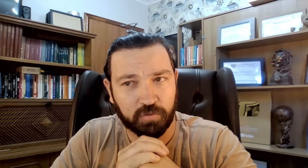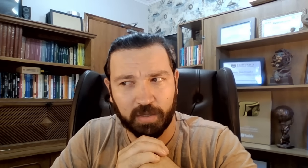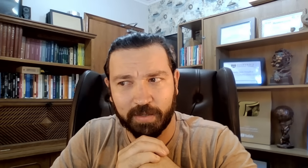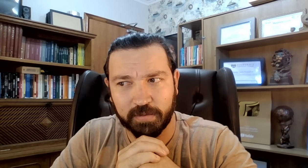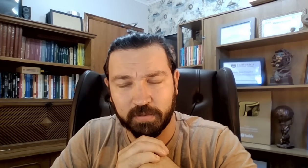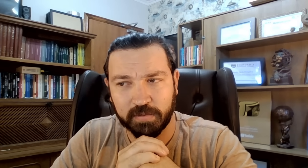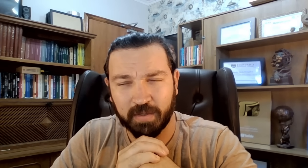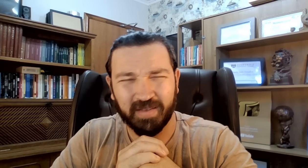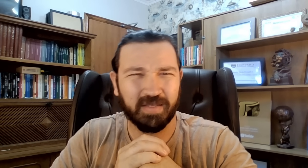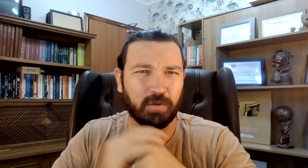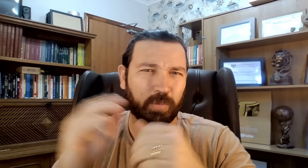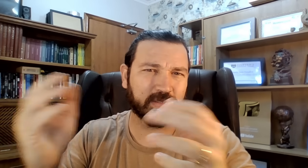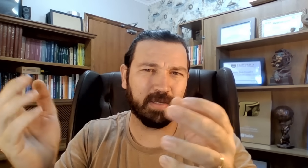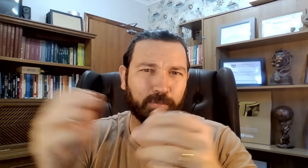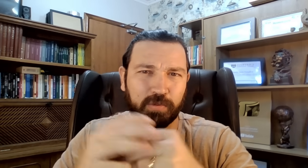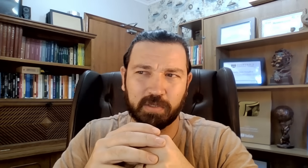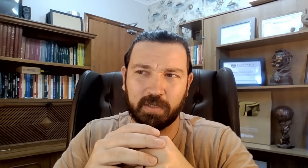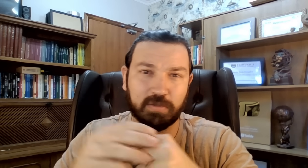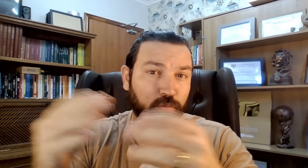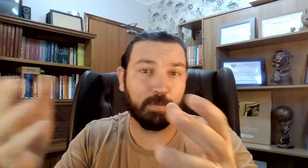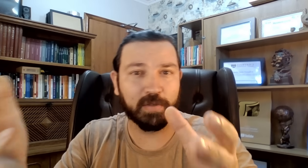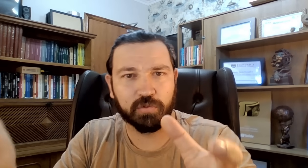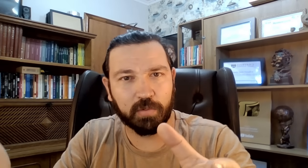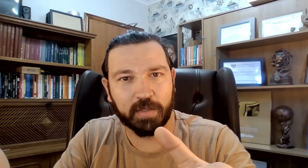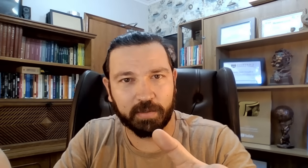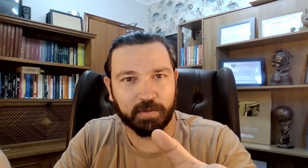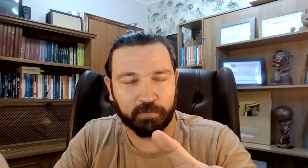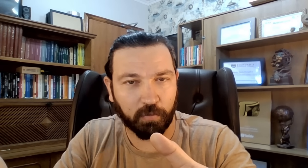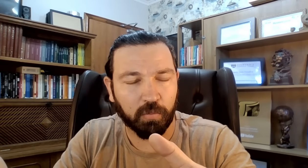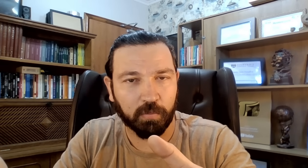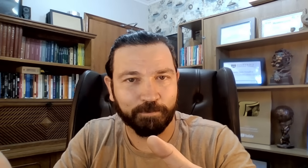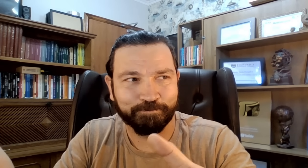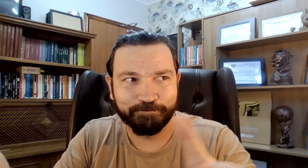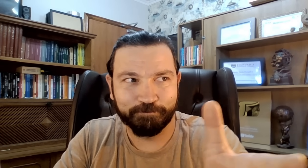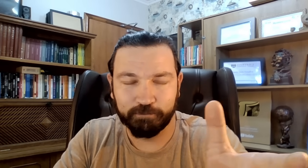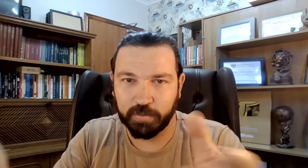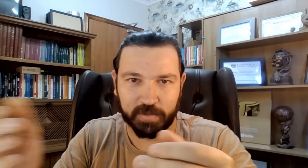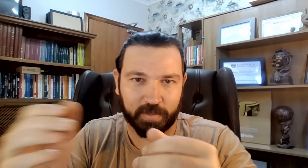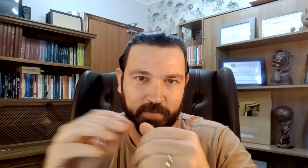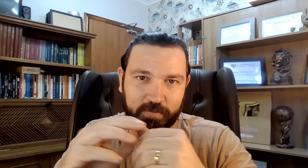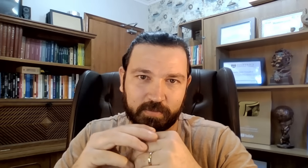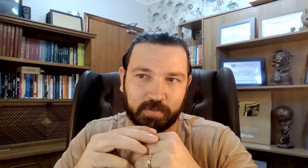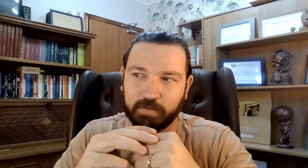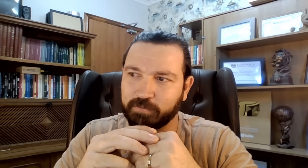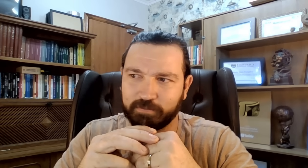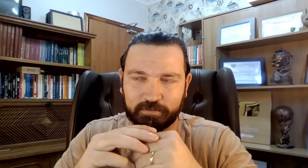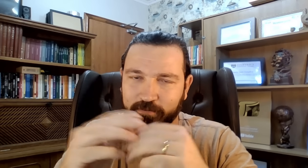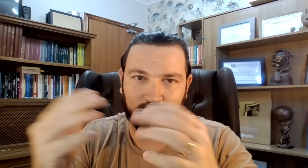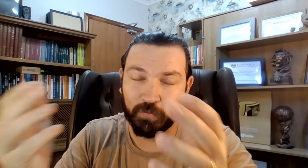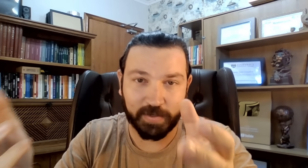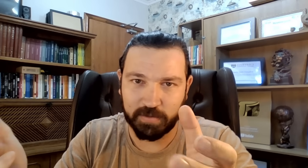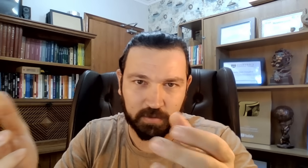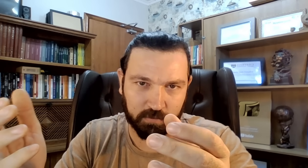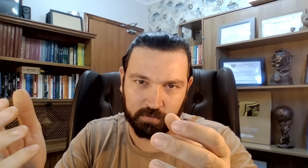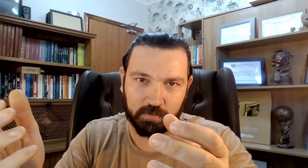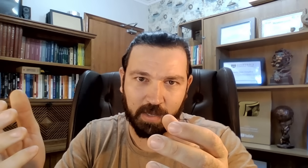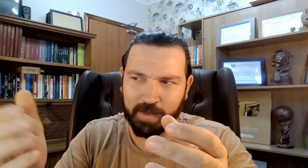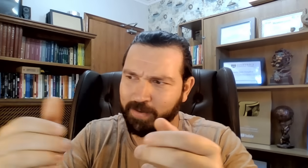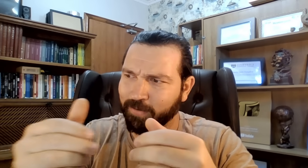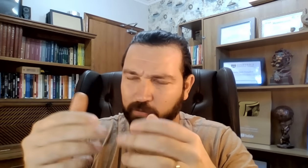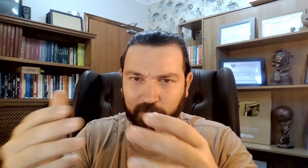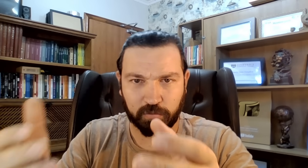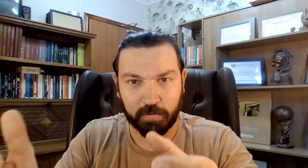expressão de jornalistas e aí o exemplo de que se uma pessoa grita fogo pois é não Não Faz Sentido